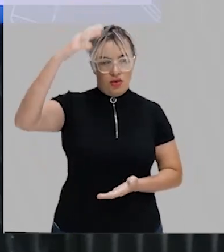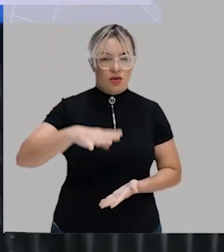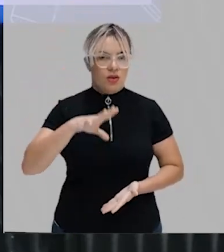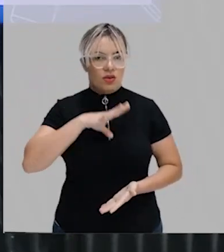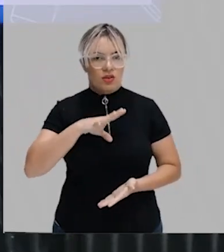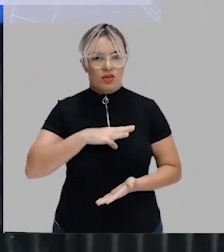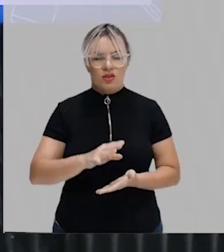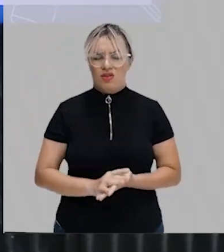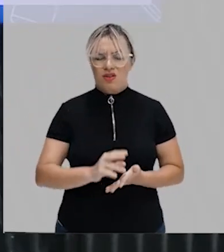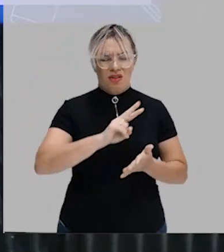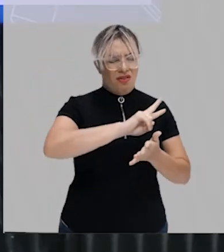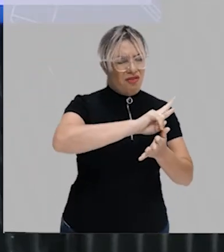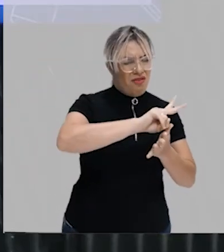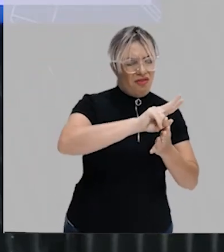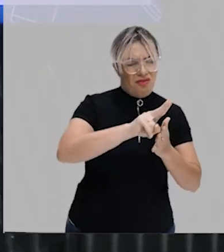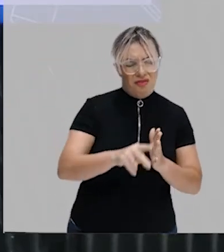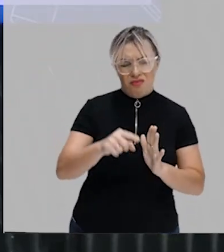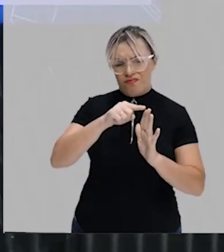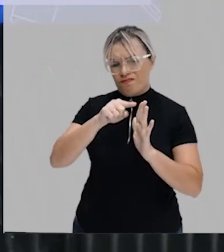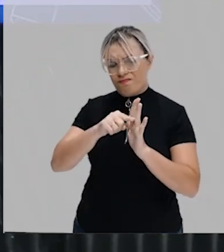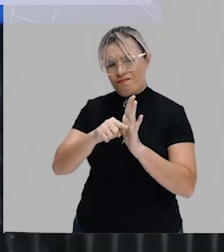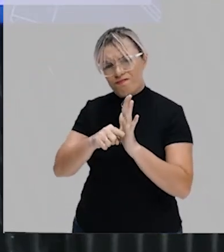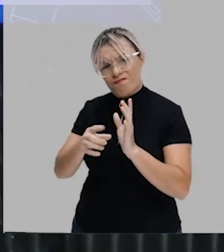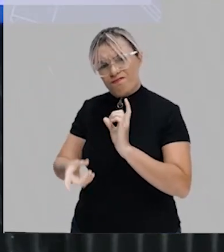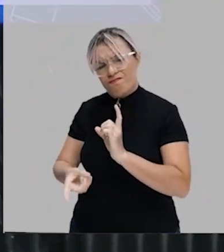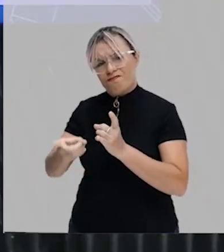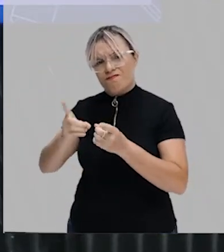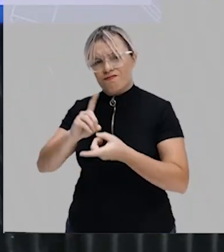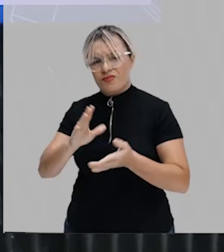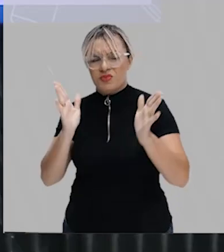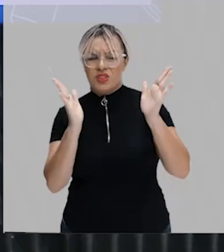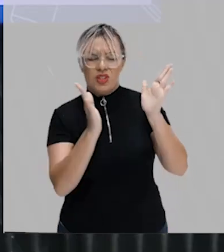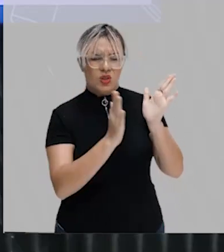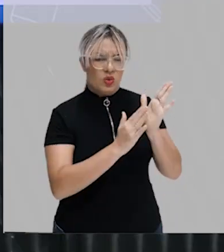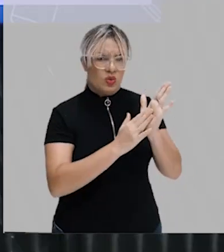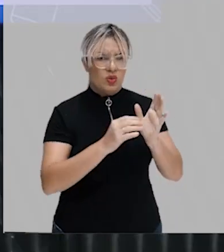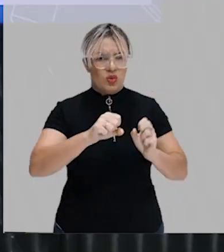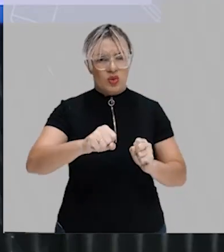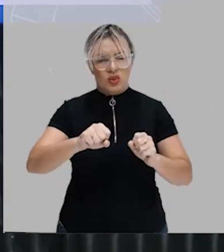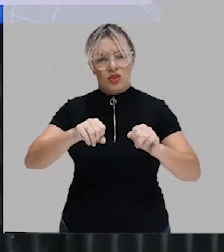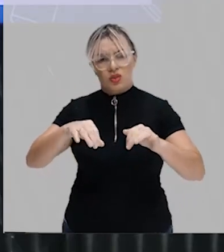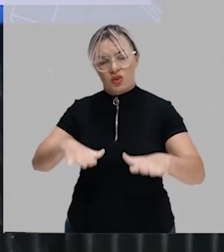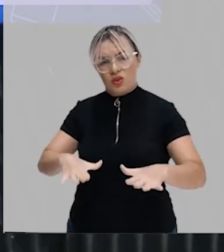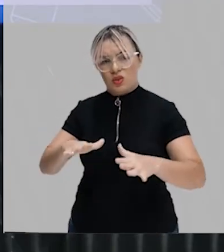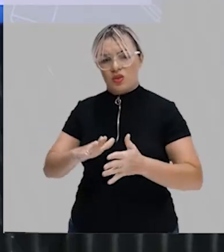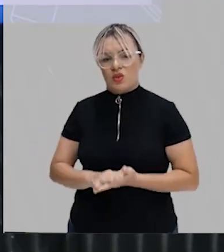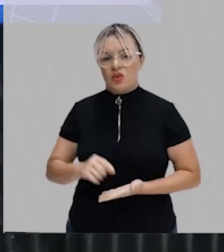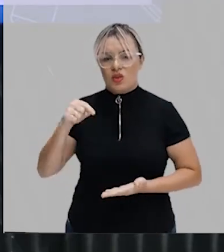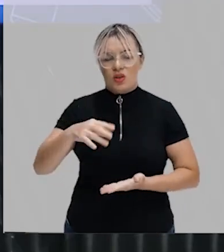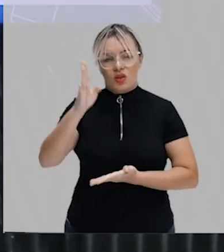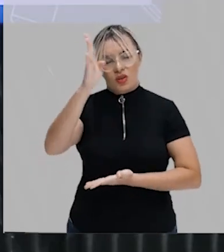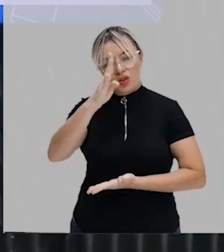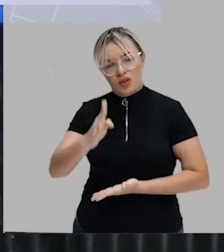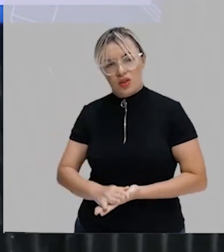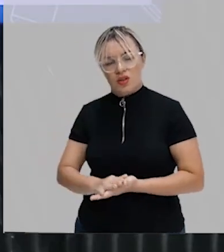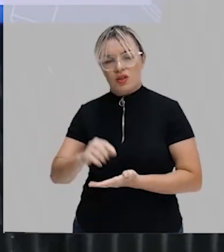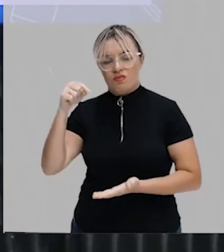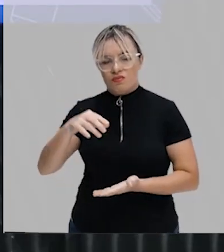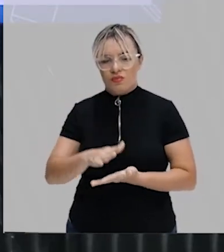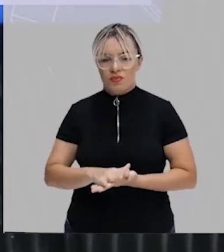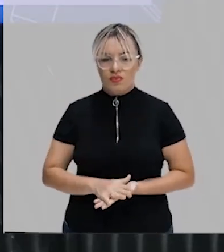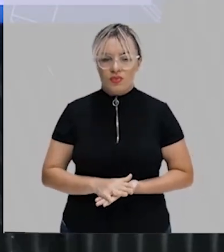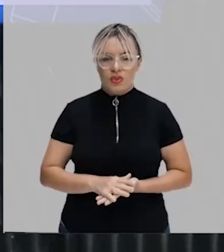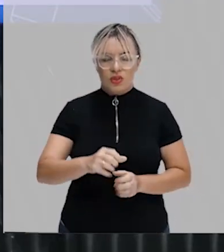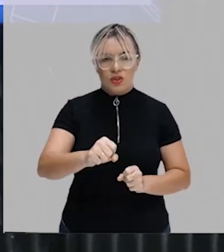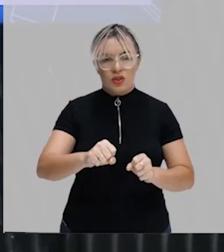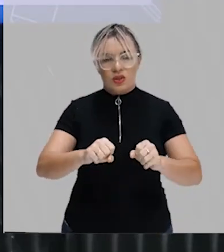série de contradições dentro desse pacto colonial. E a partir do pacto, a colônia deveria ser